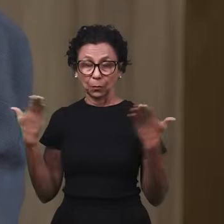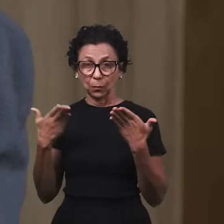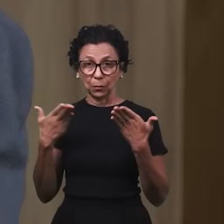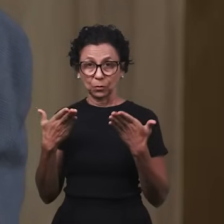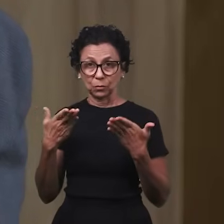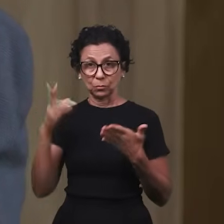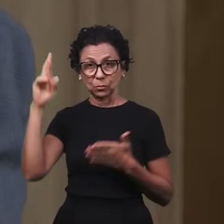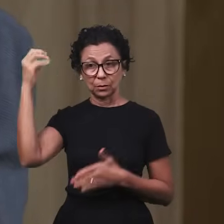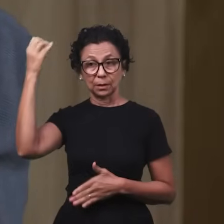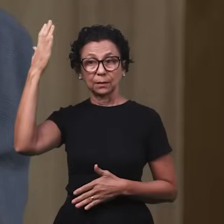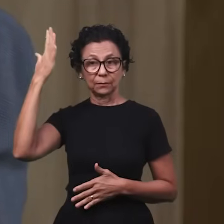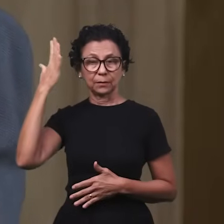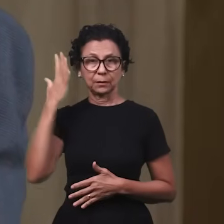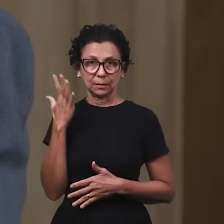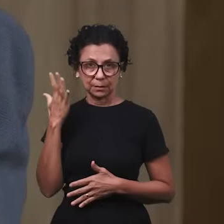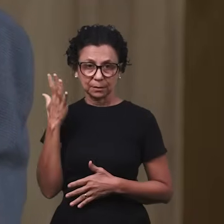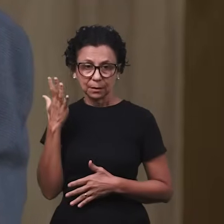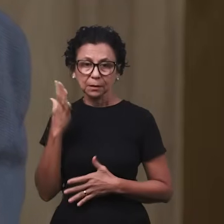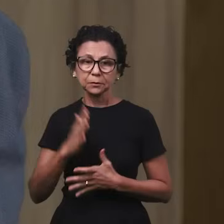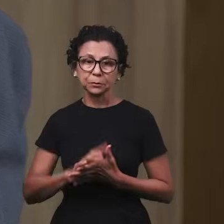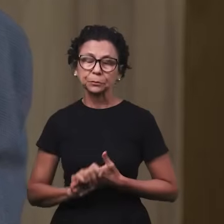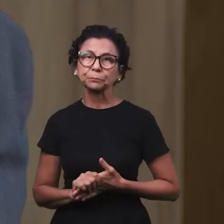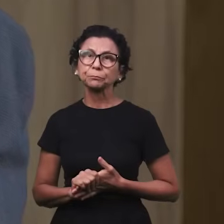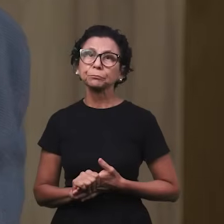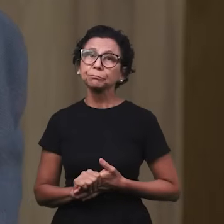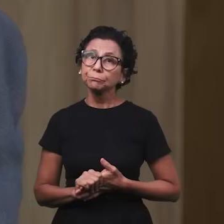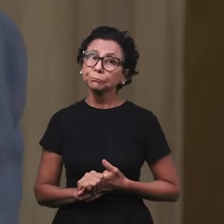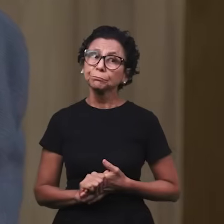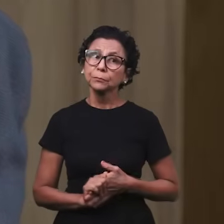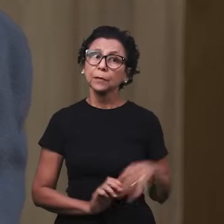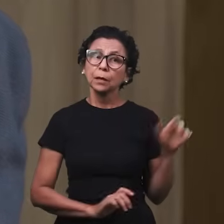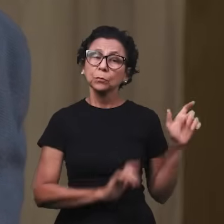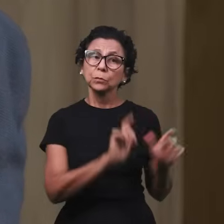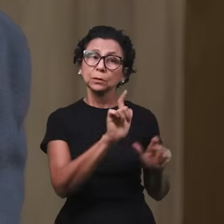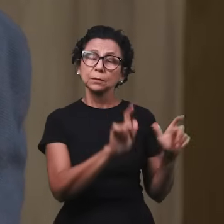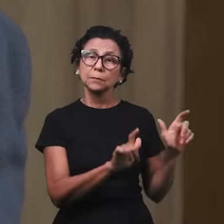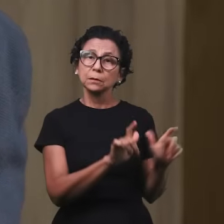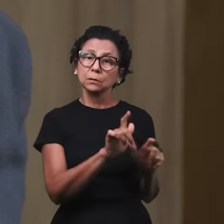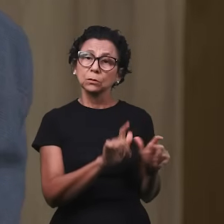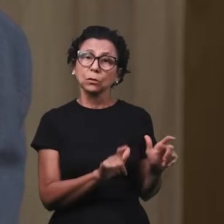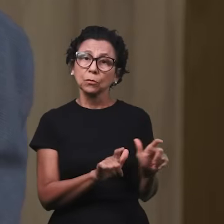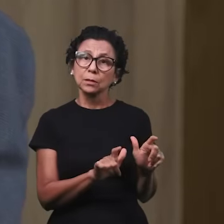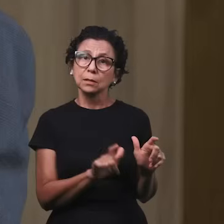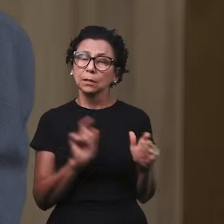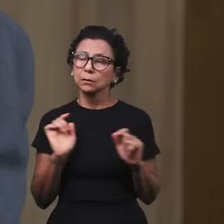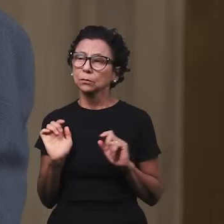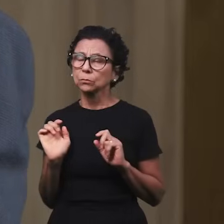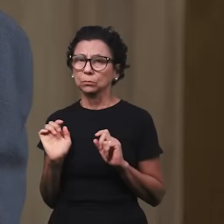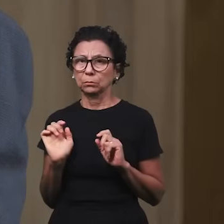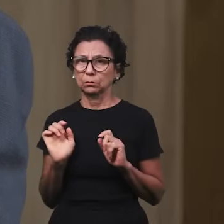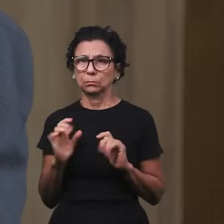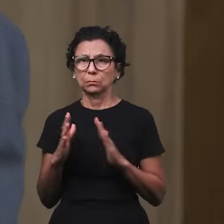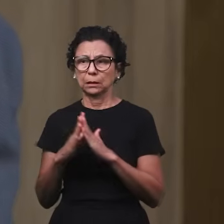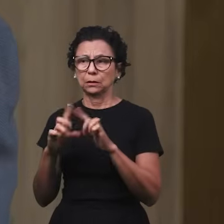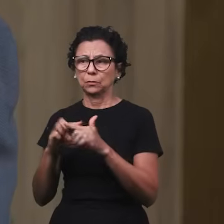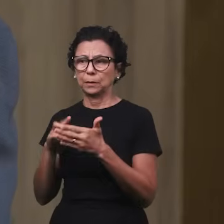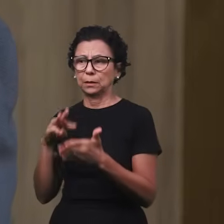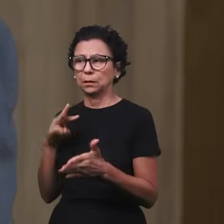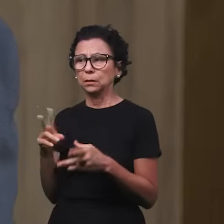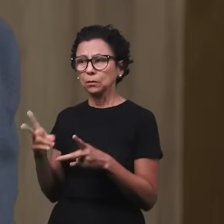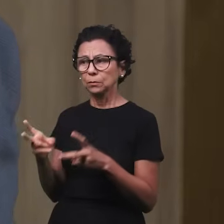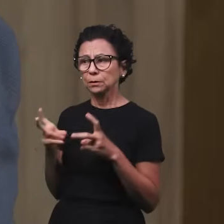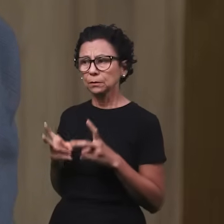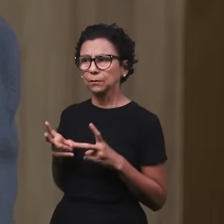dado, tem levado muitos até a nos identificar. Porque nós não vivemos uma verdade relativa, nós vivemos uma